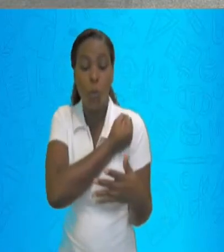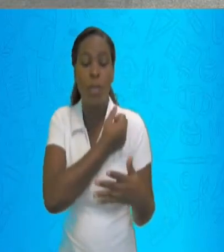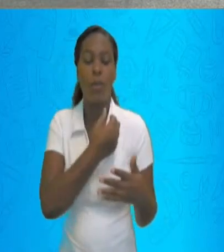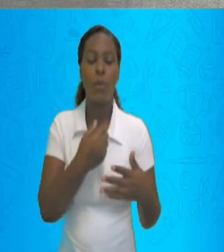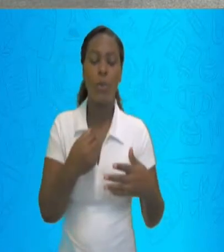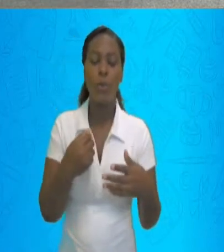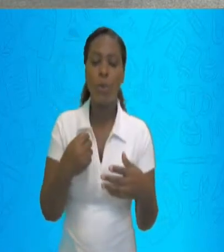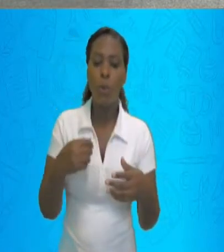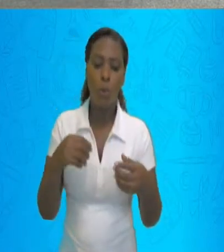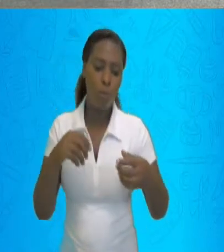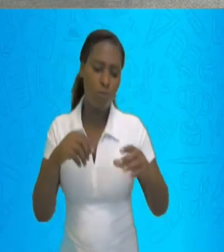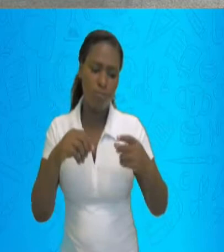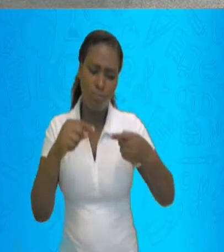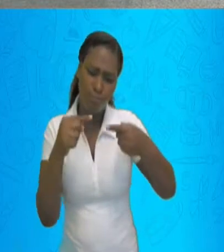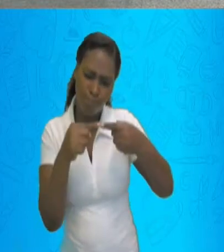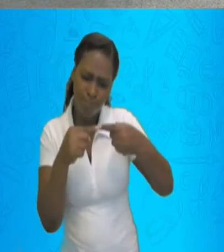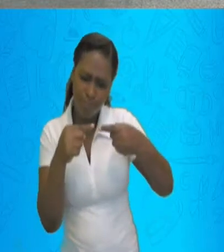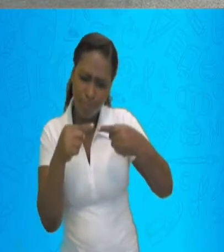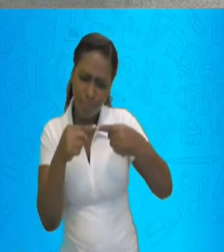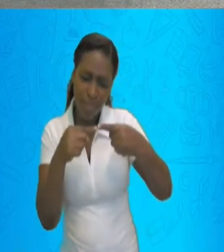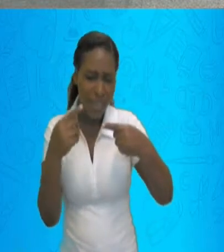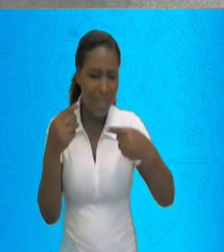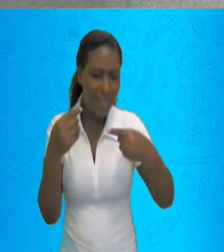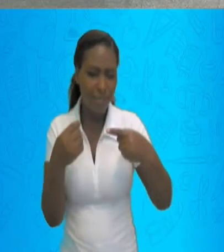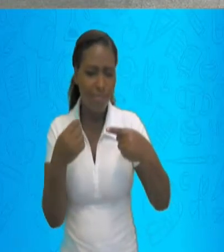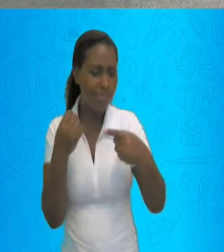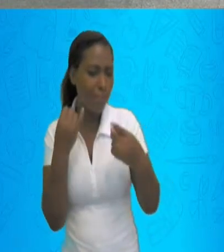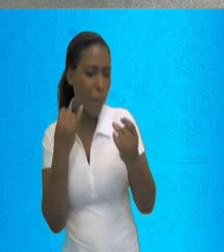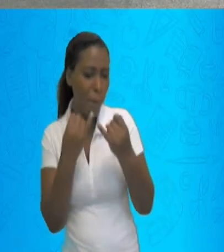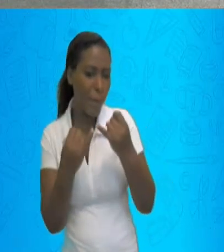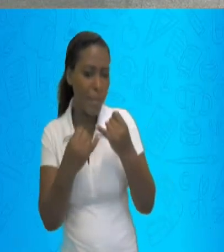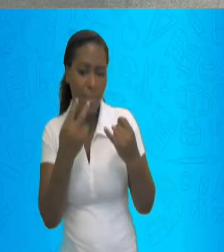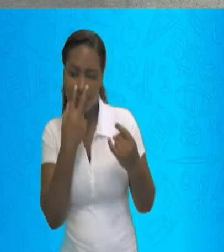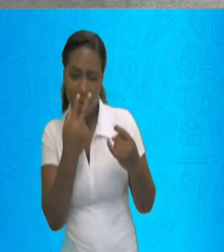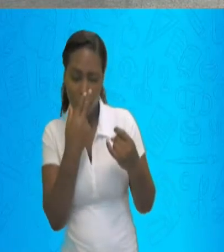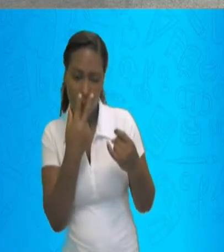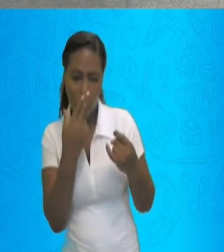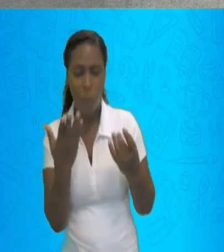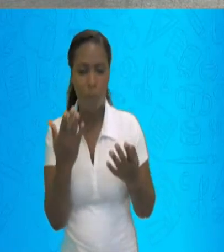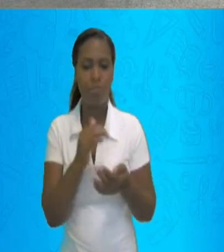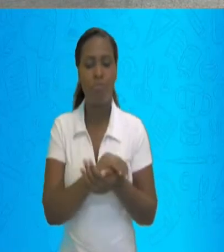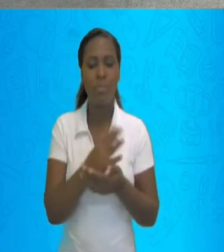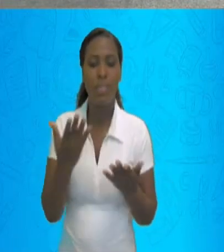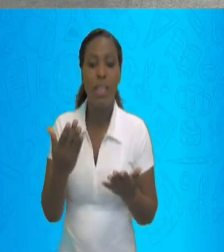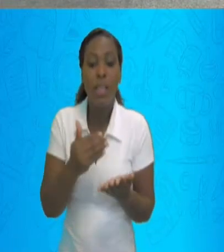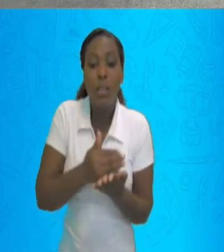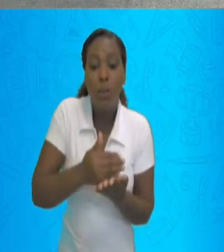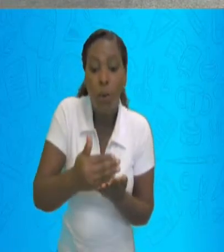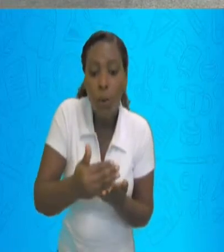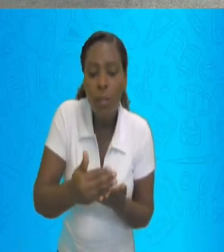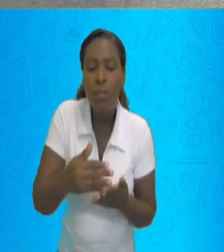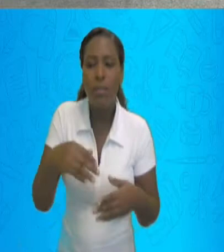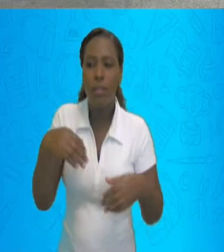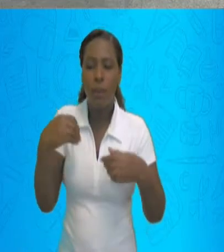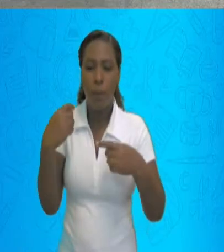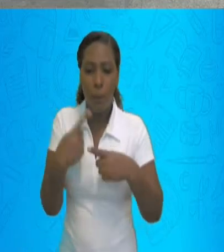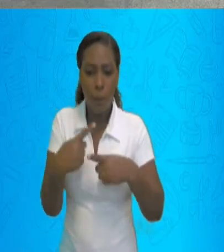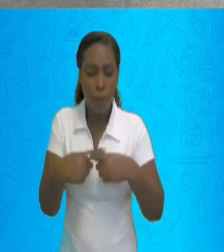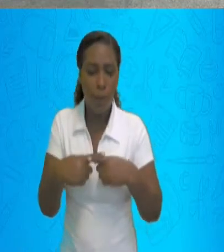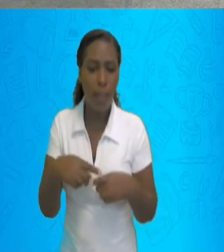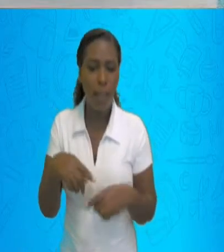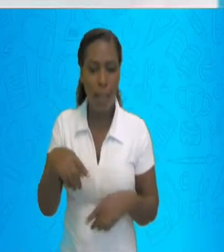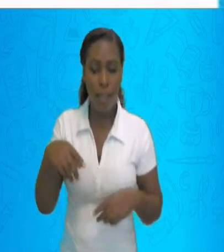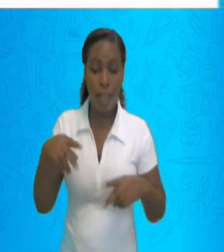Eles nasceram como resultado das necessidades da humanidade em determinado período